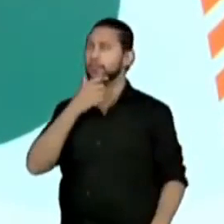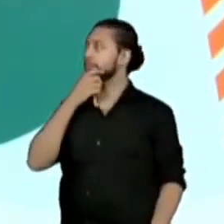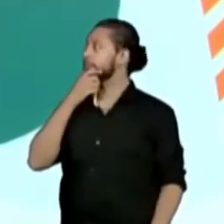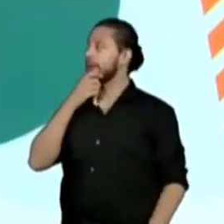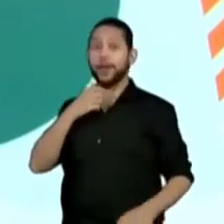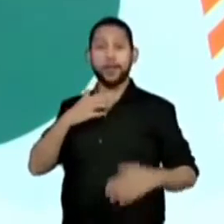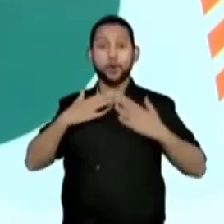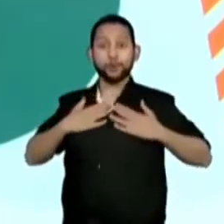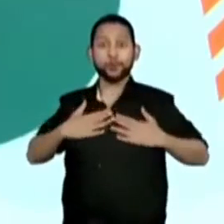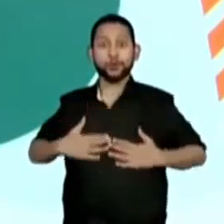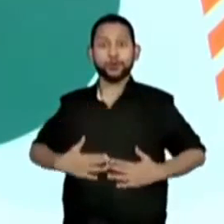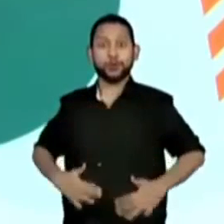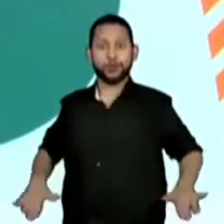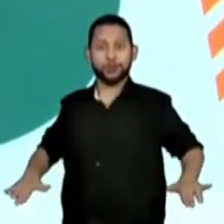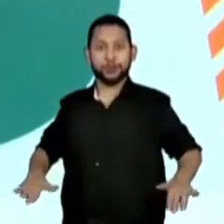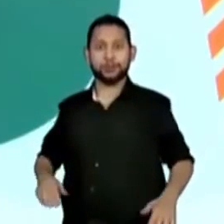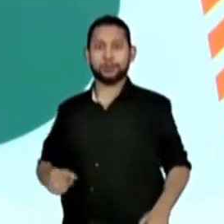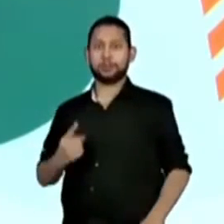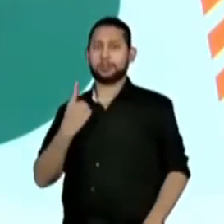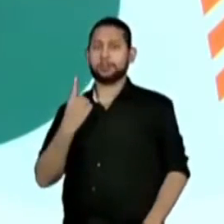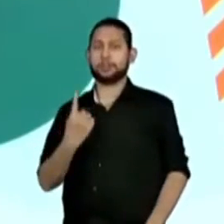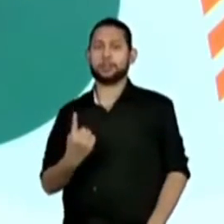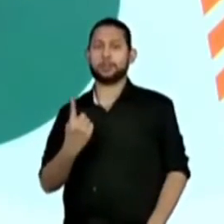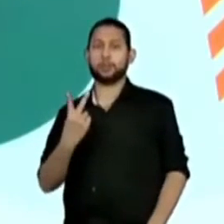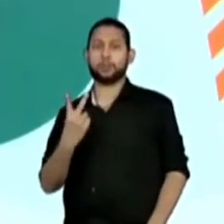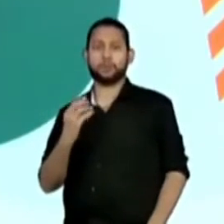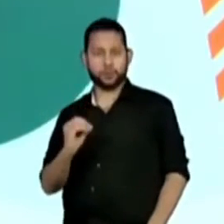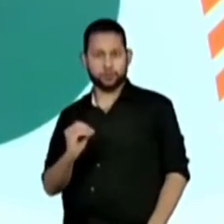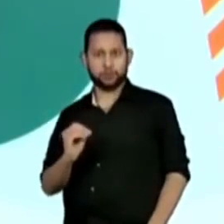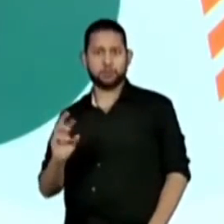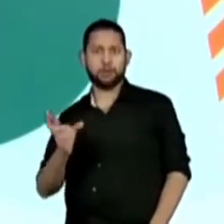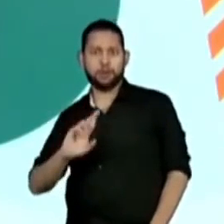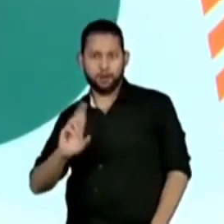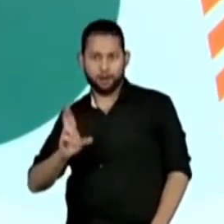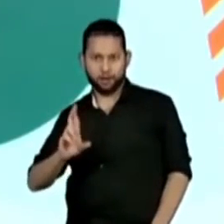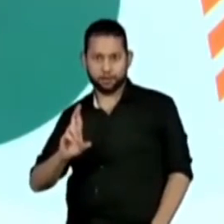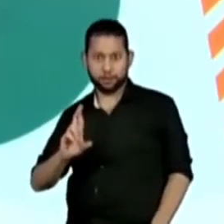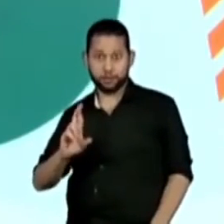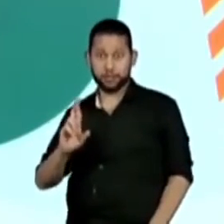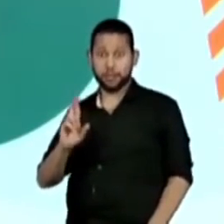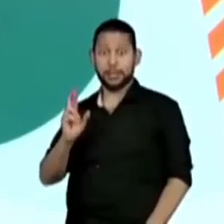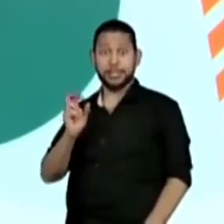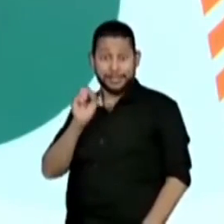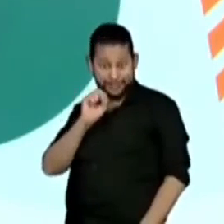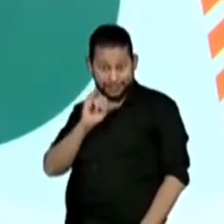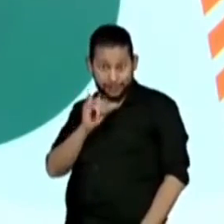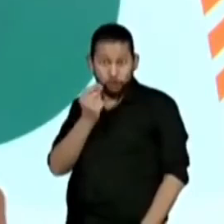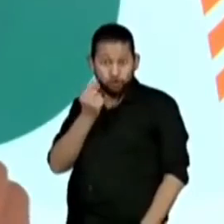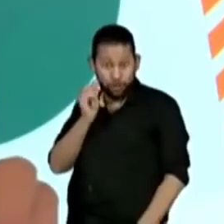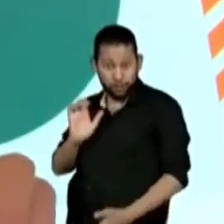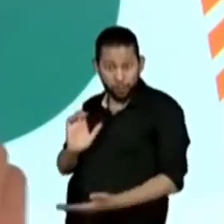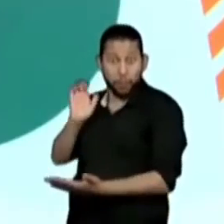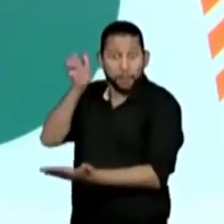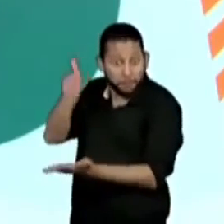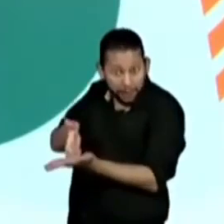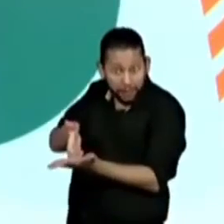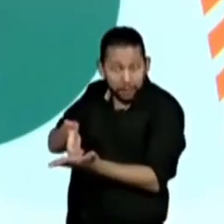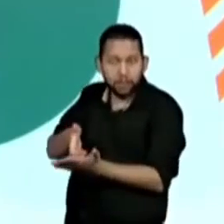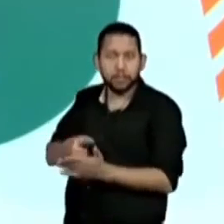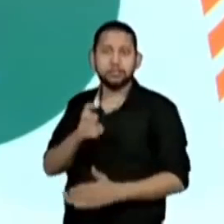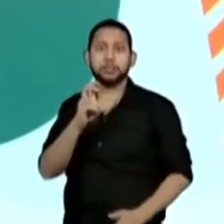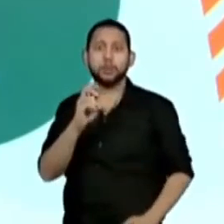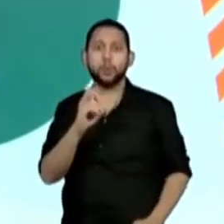um vestido 120 à vista 50% de